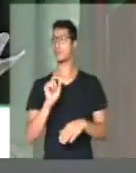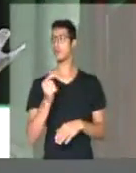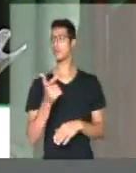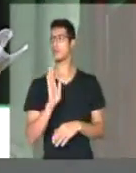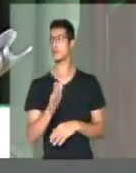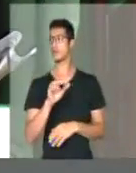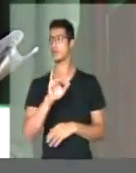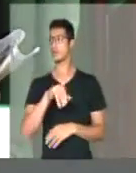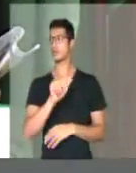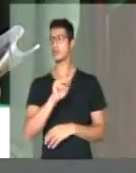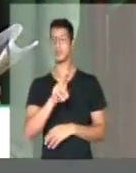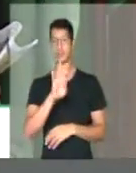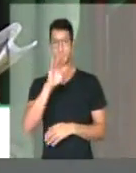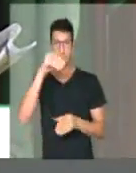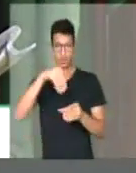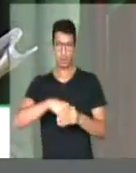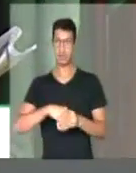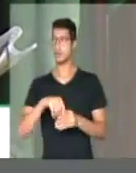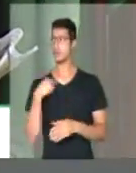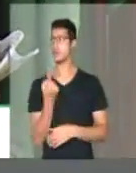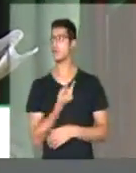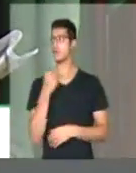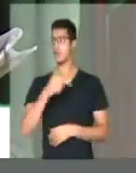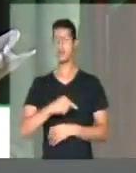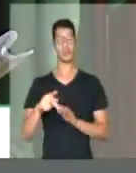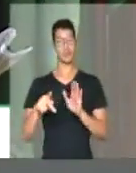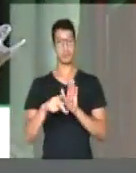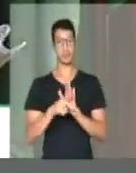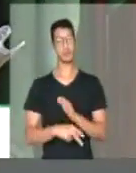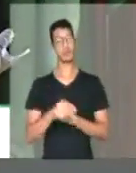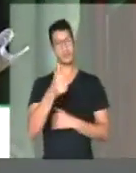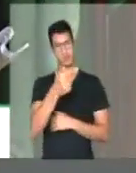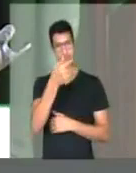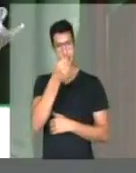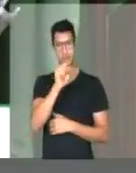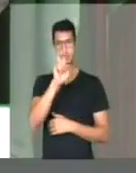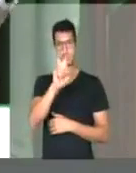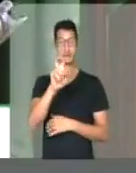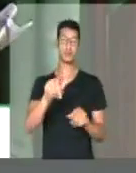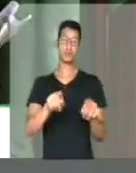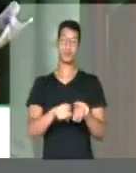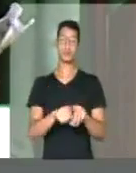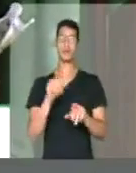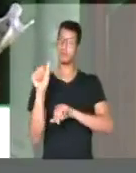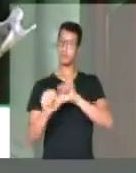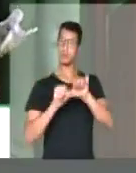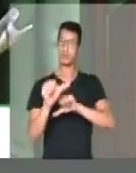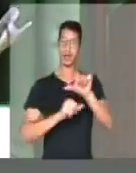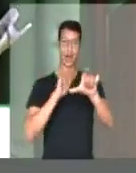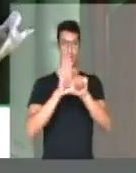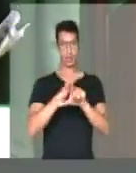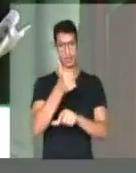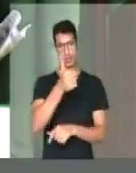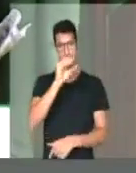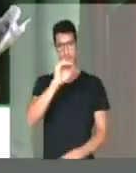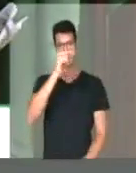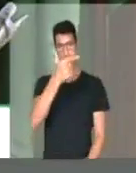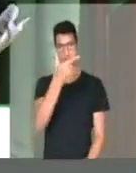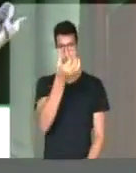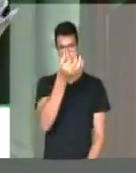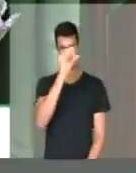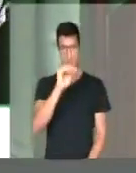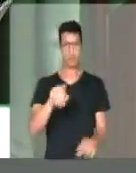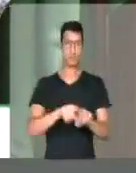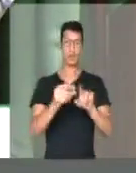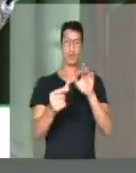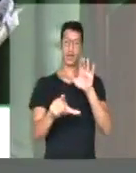ela é um jabuti dentro da medida provisória 785, que visa o quê? Mudar a Lei 10.260,